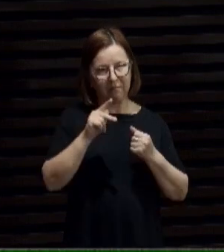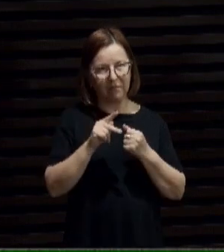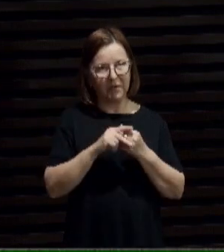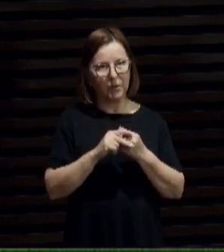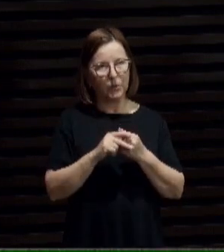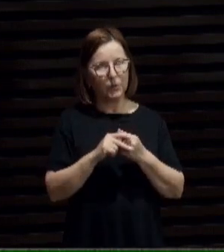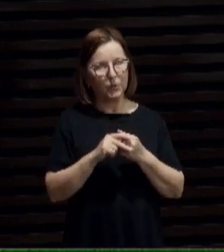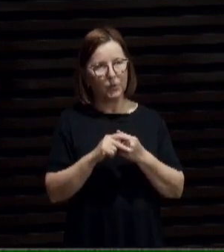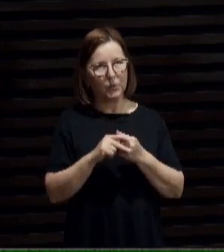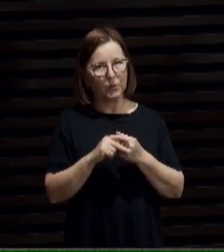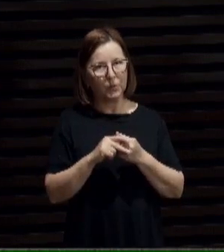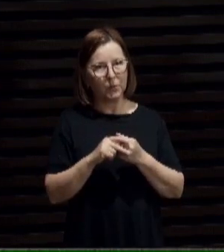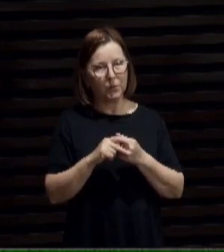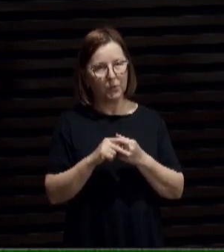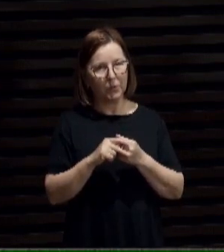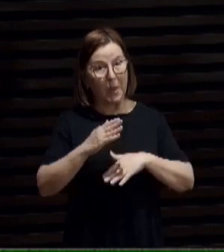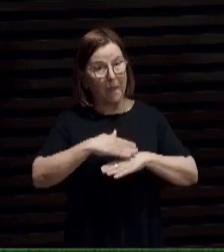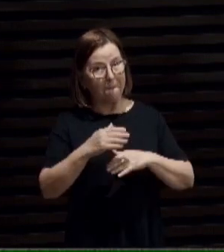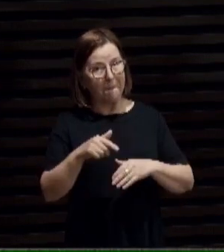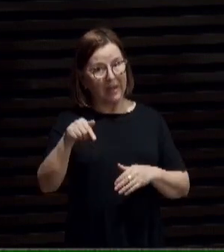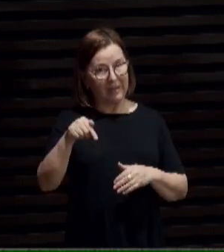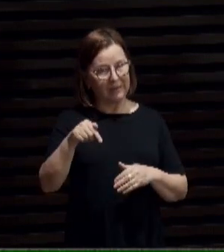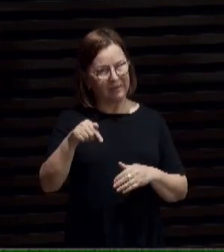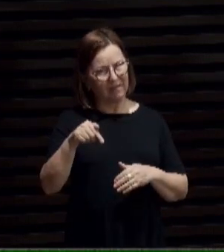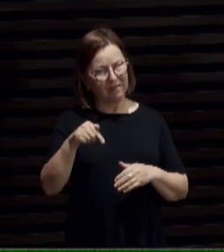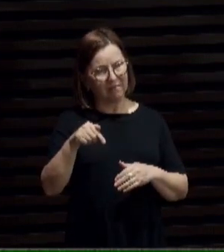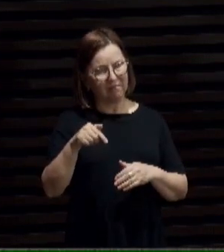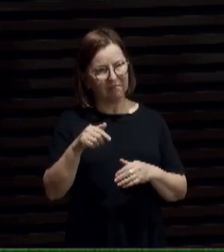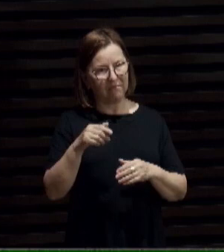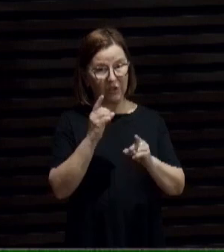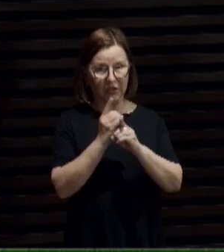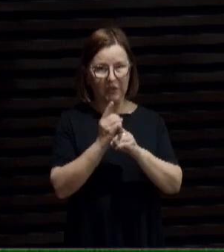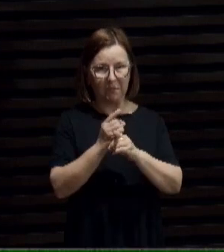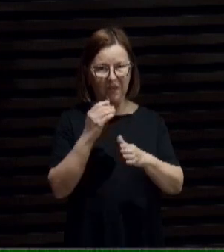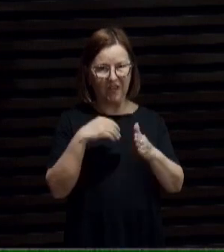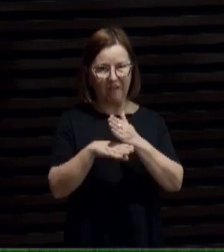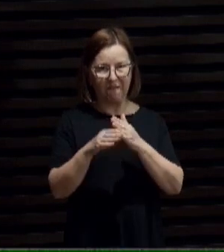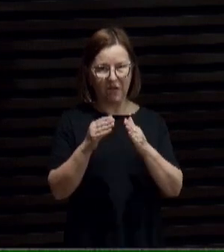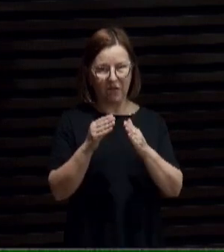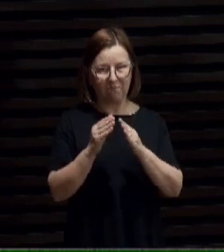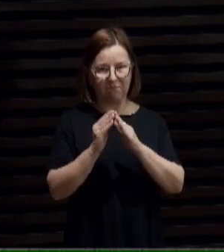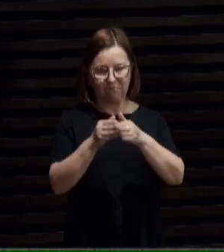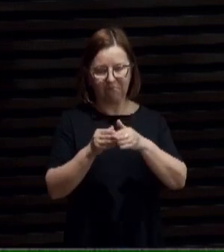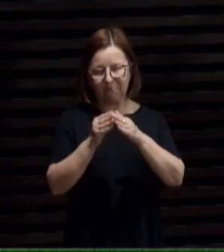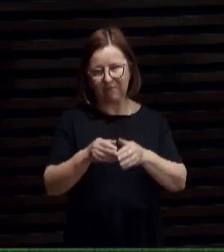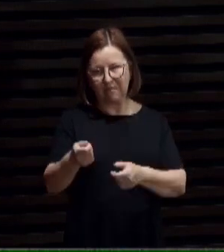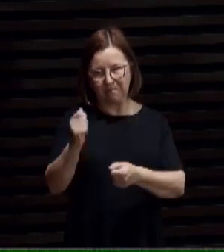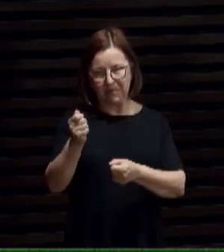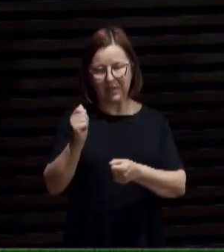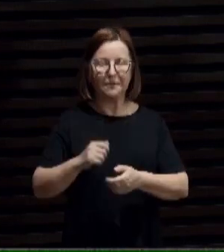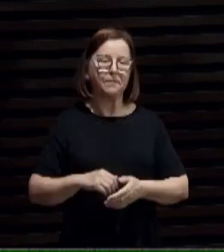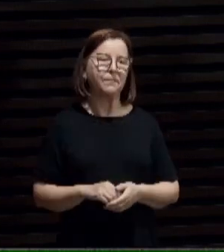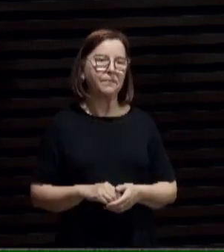7 discípulos, e eles foram embora pescar. Montaram uma companhia de pesca e